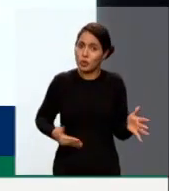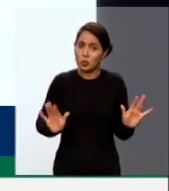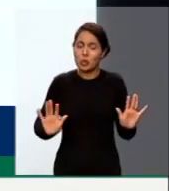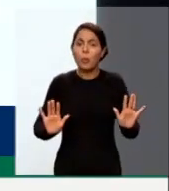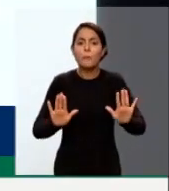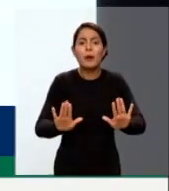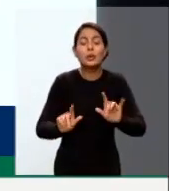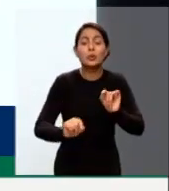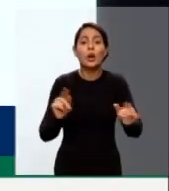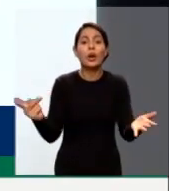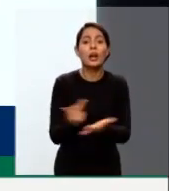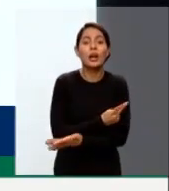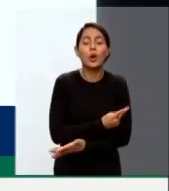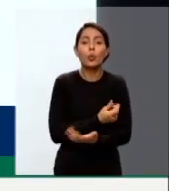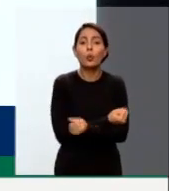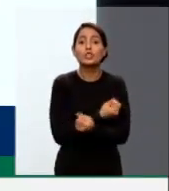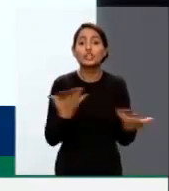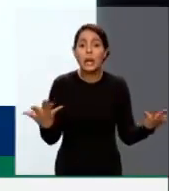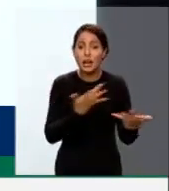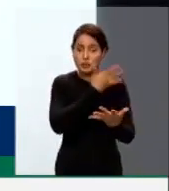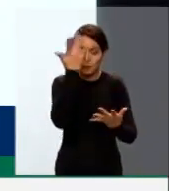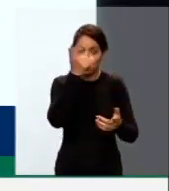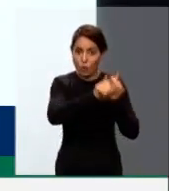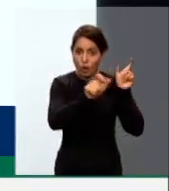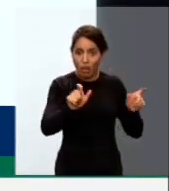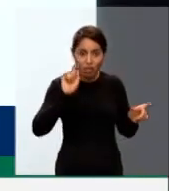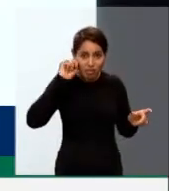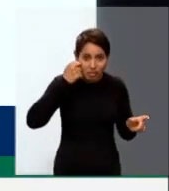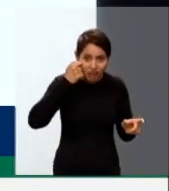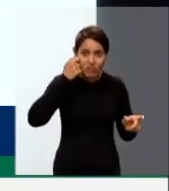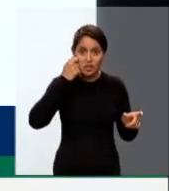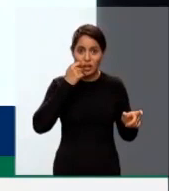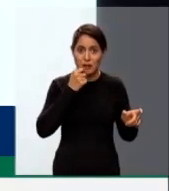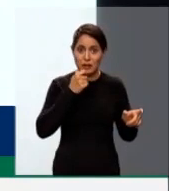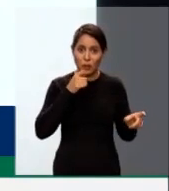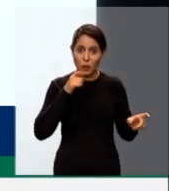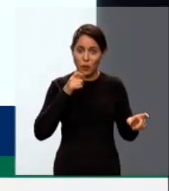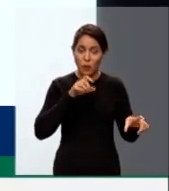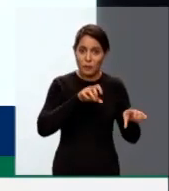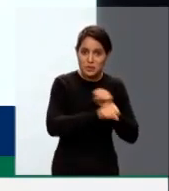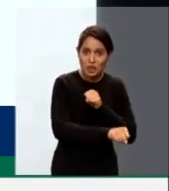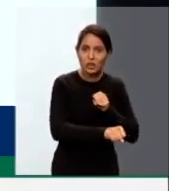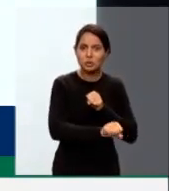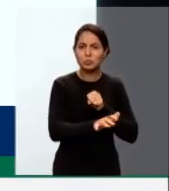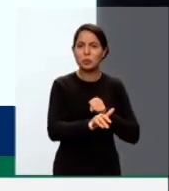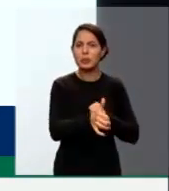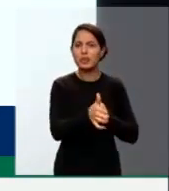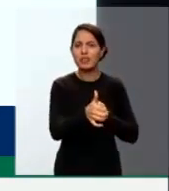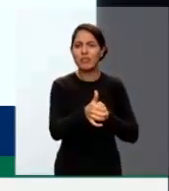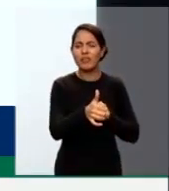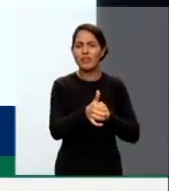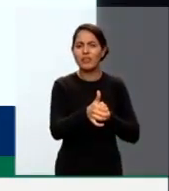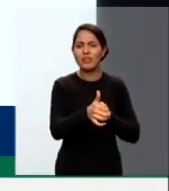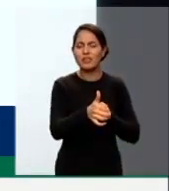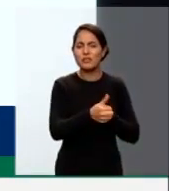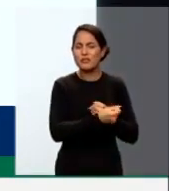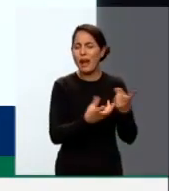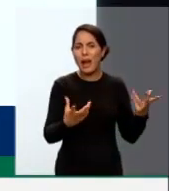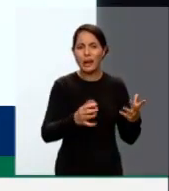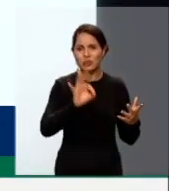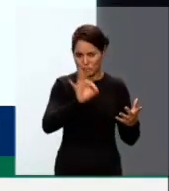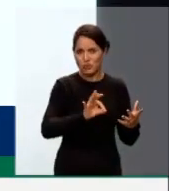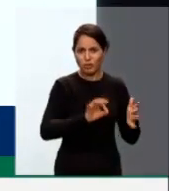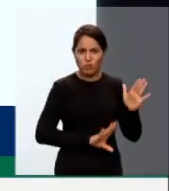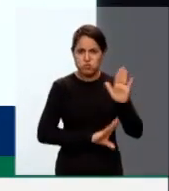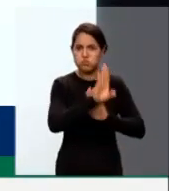negras cresceu 11,5%. Nos últimos 10 anos, enquanto, ainda bem, o de pessoas negras